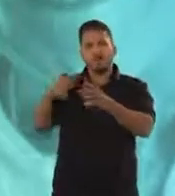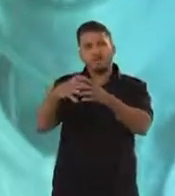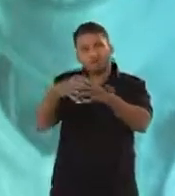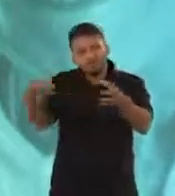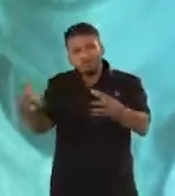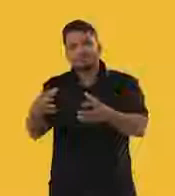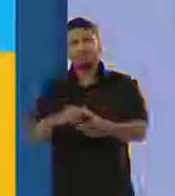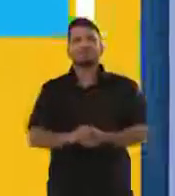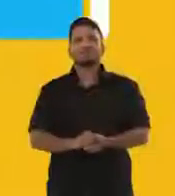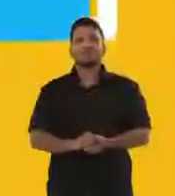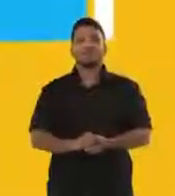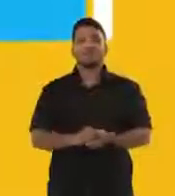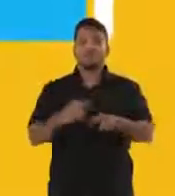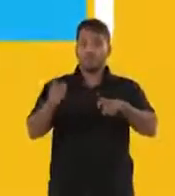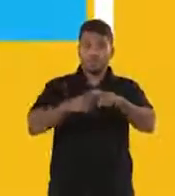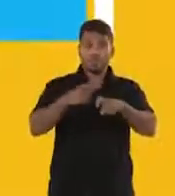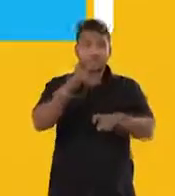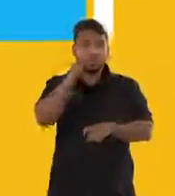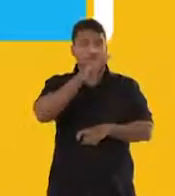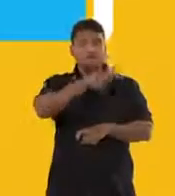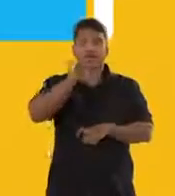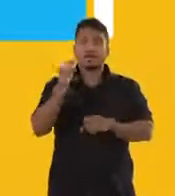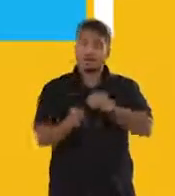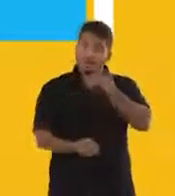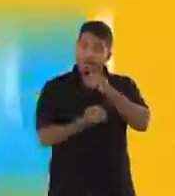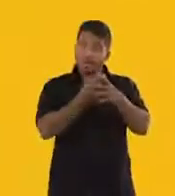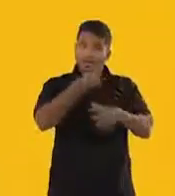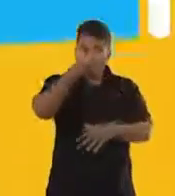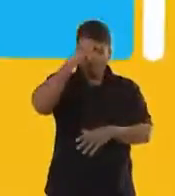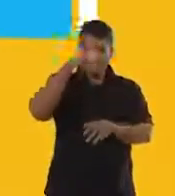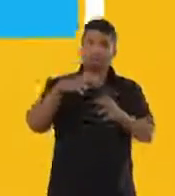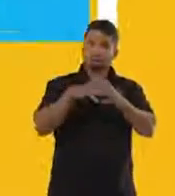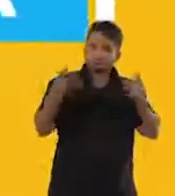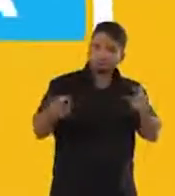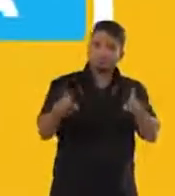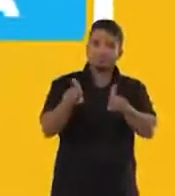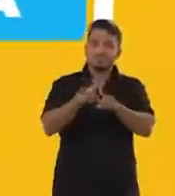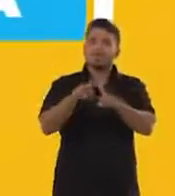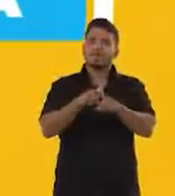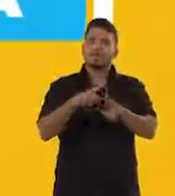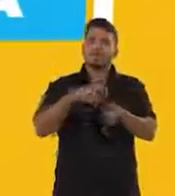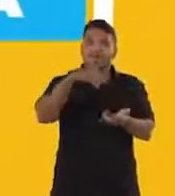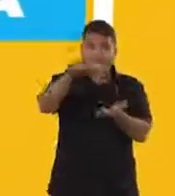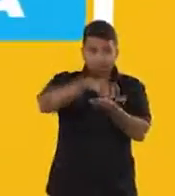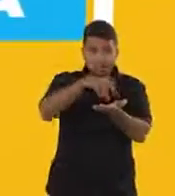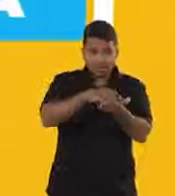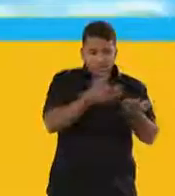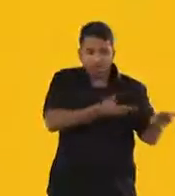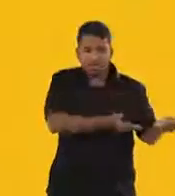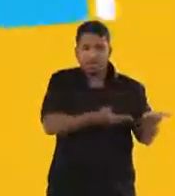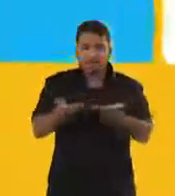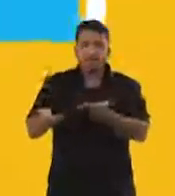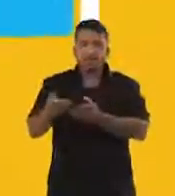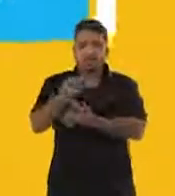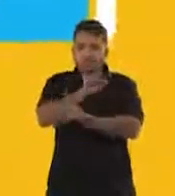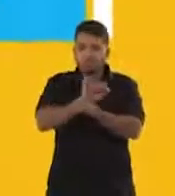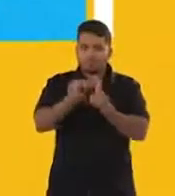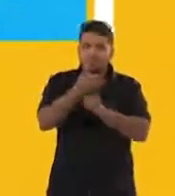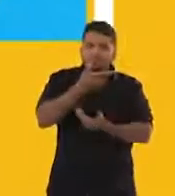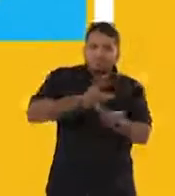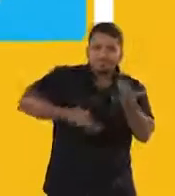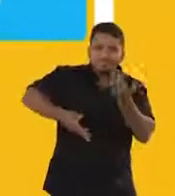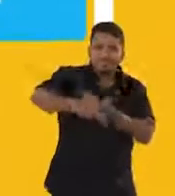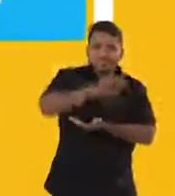os idosos. Doutor Pessoa vai criar um hospital do idoso. Vai implantar centros de acolhida para socialização e atenção